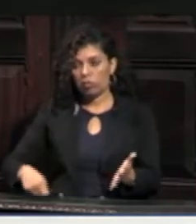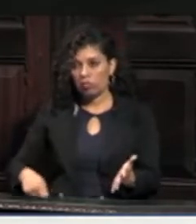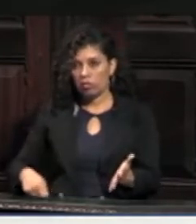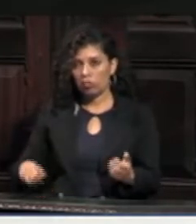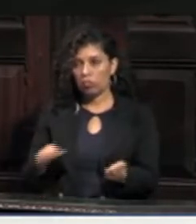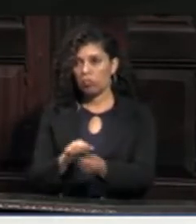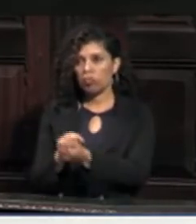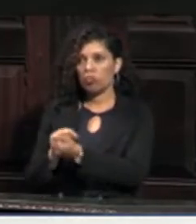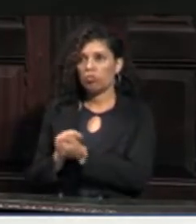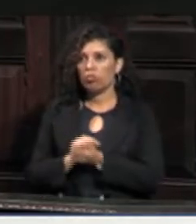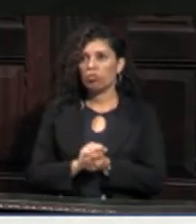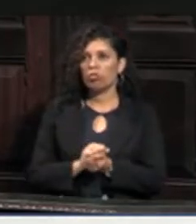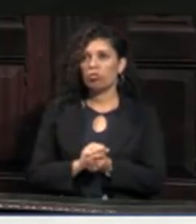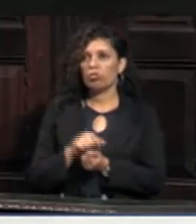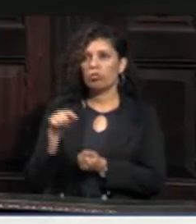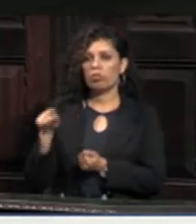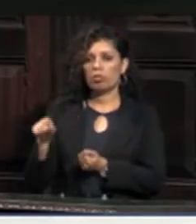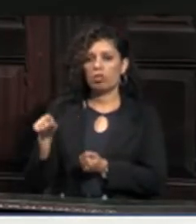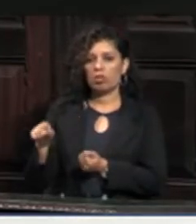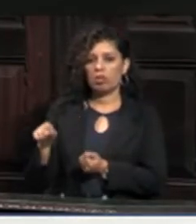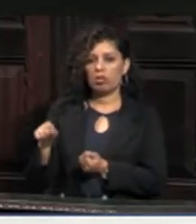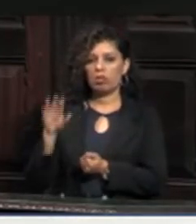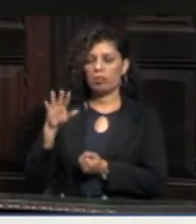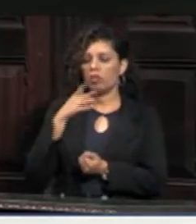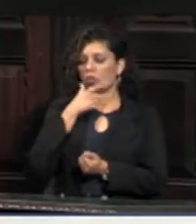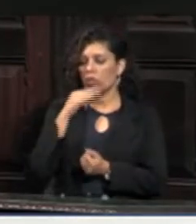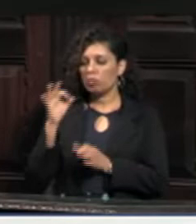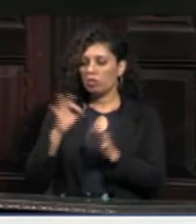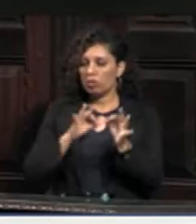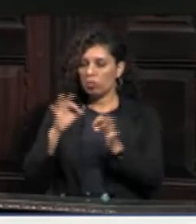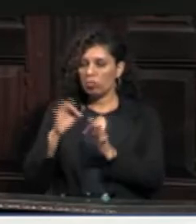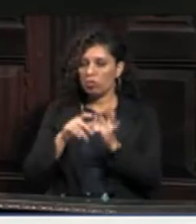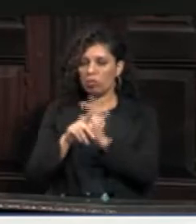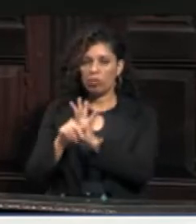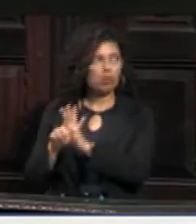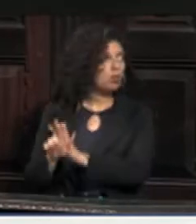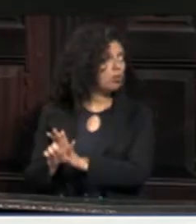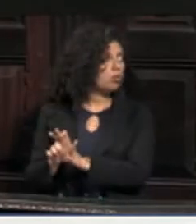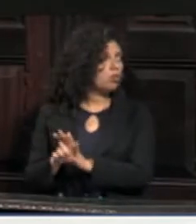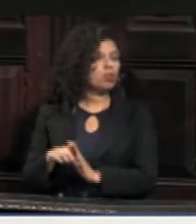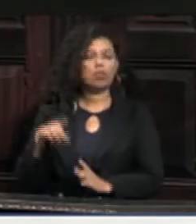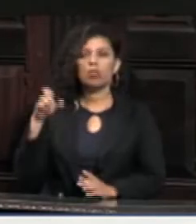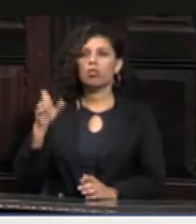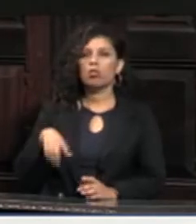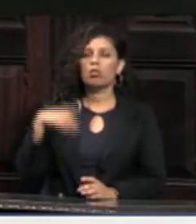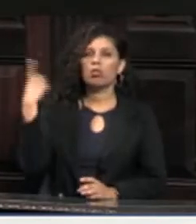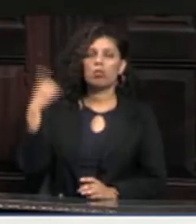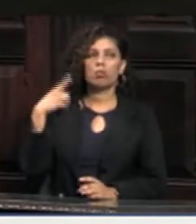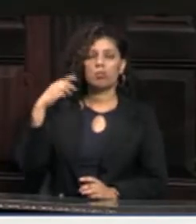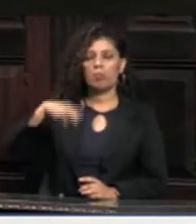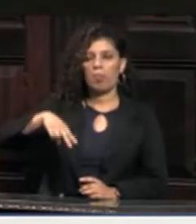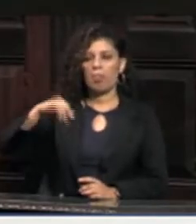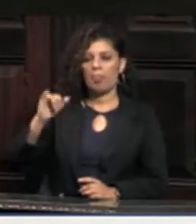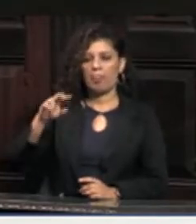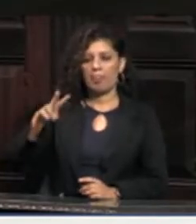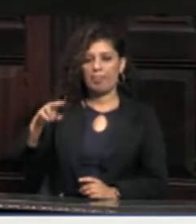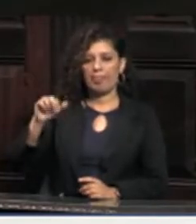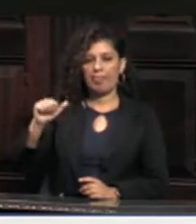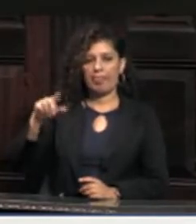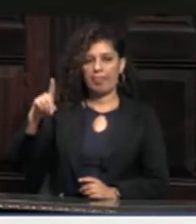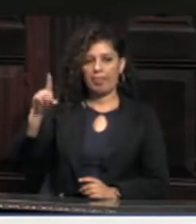esse PL. Então, a autoria do PL é do deputado Nivaldo e nós é